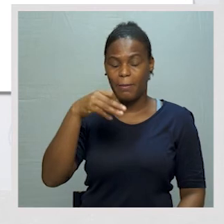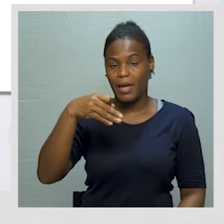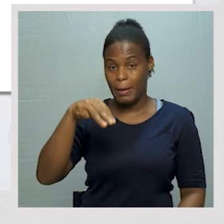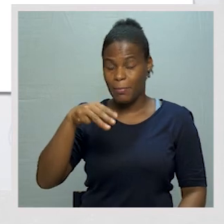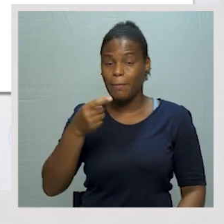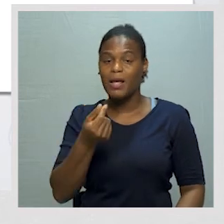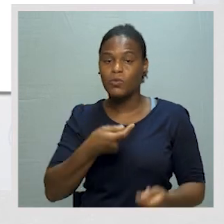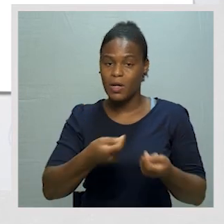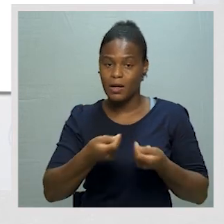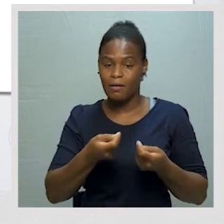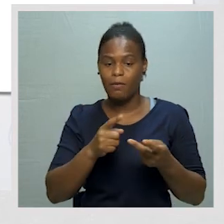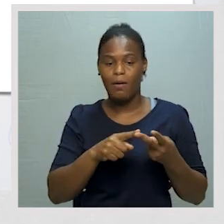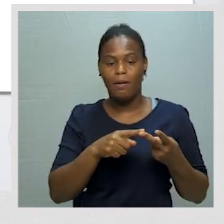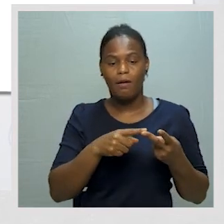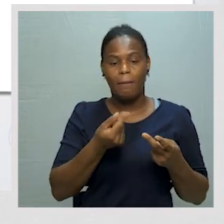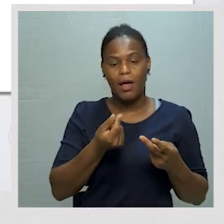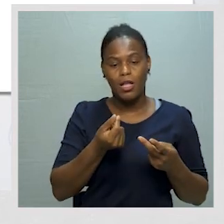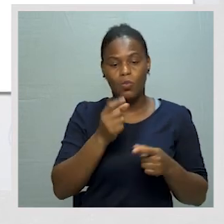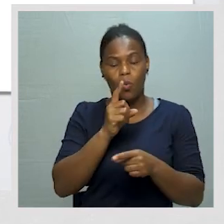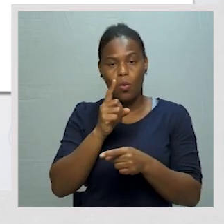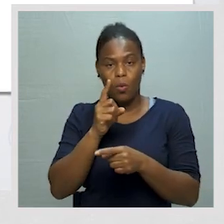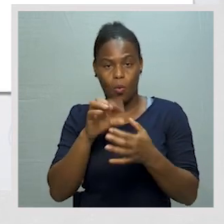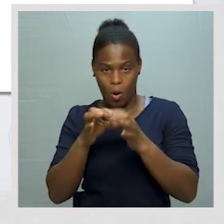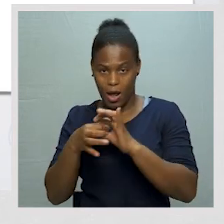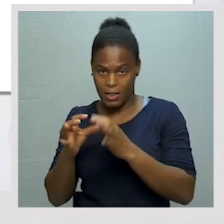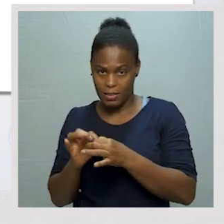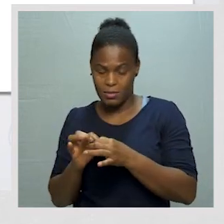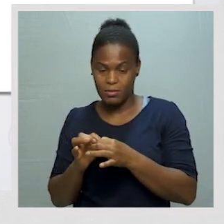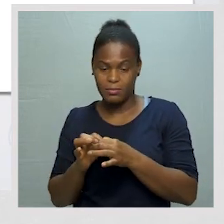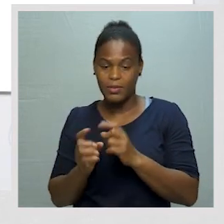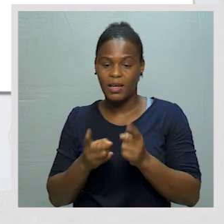mercado, a preços correntes, que é